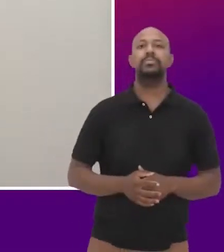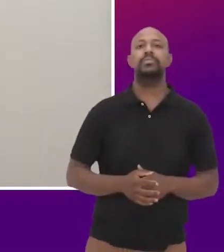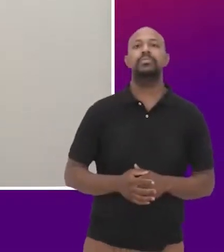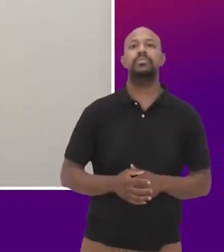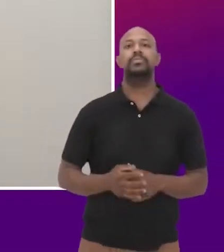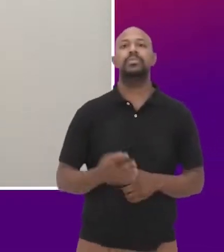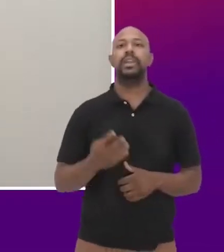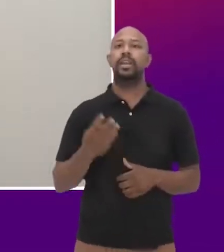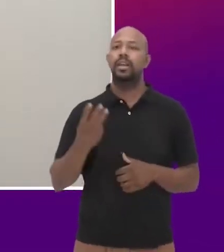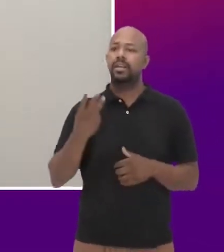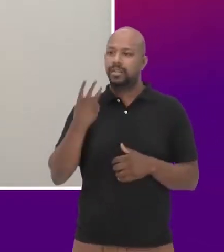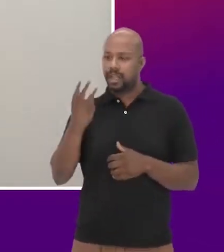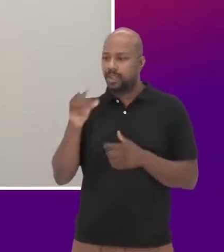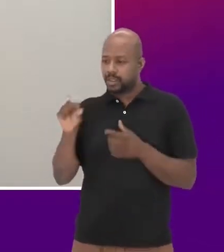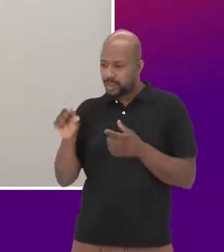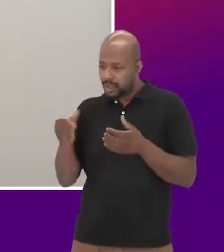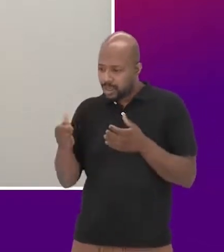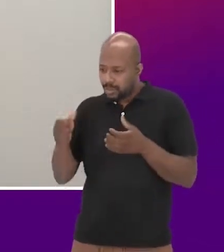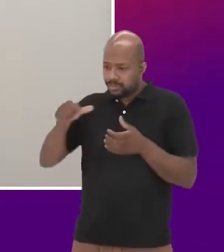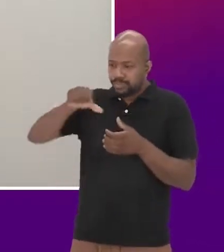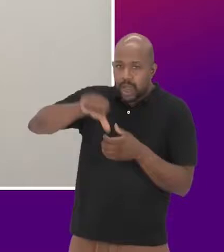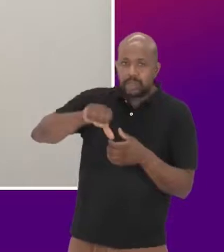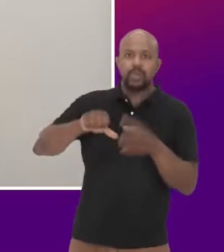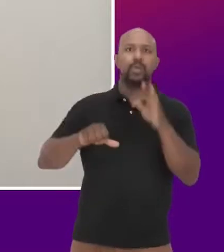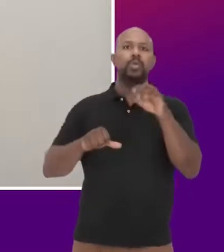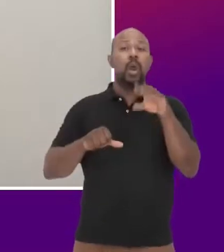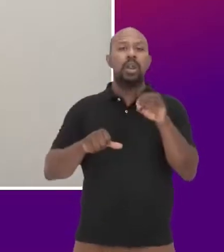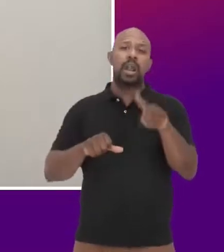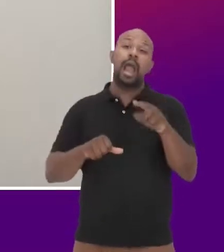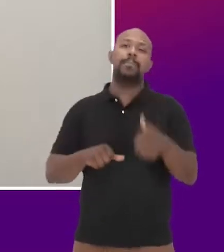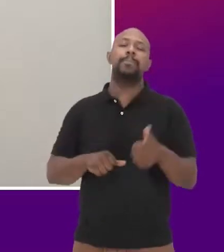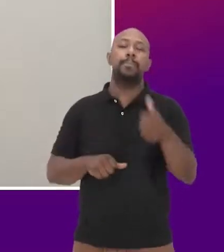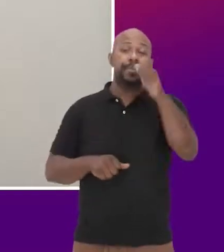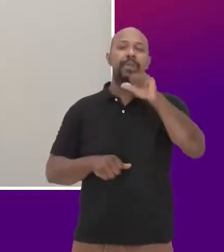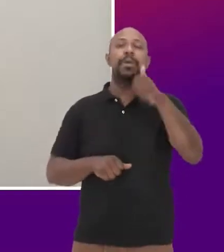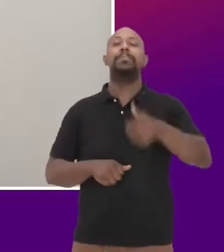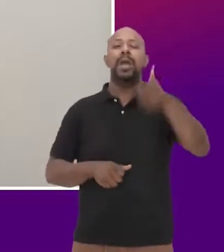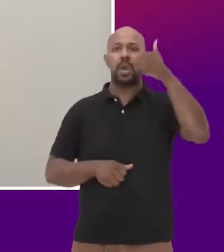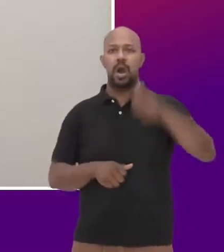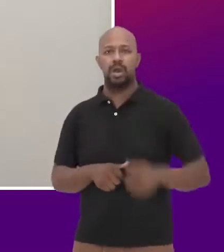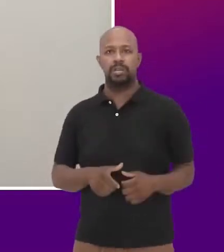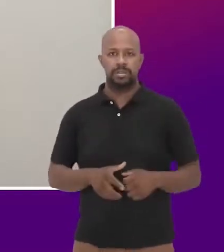3/4 do seu gin tônica é a tônica. Beba melhor.